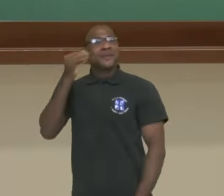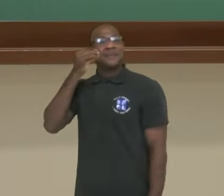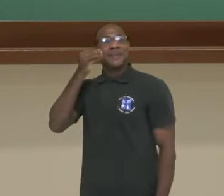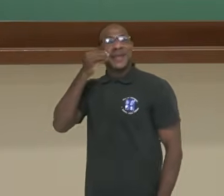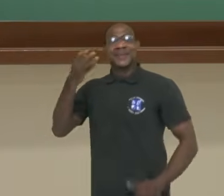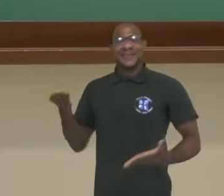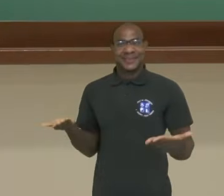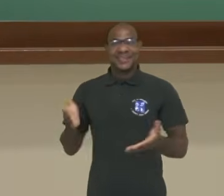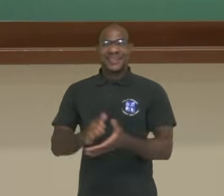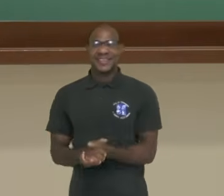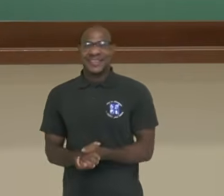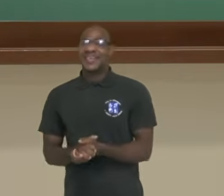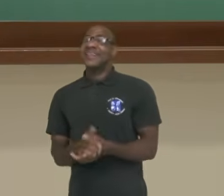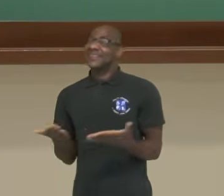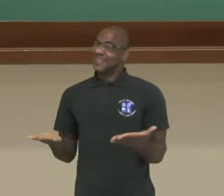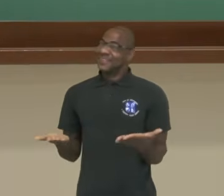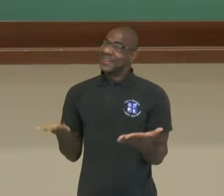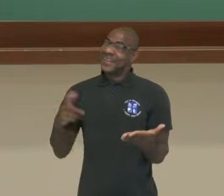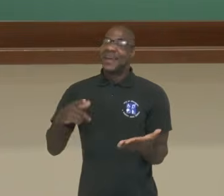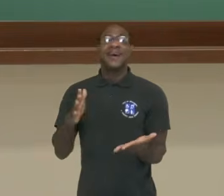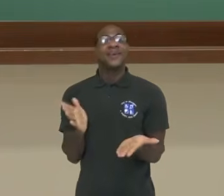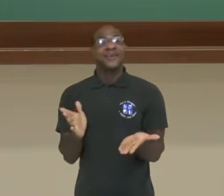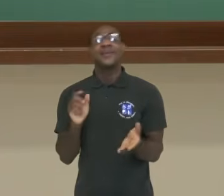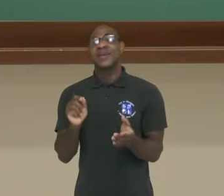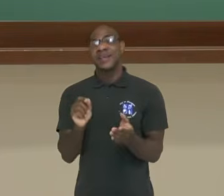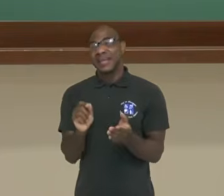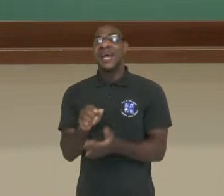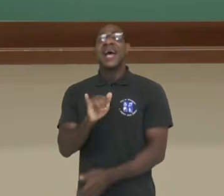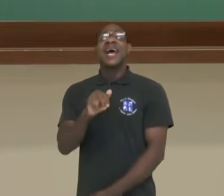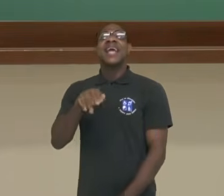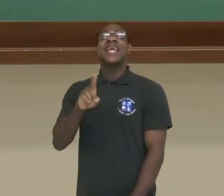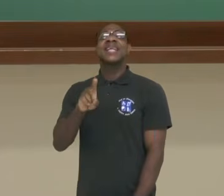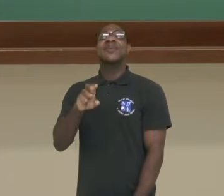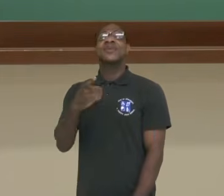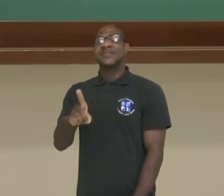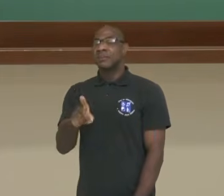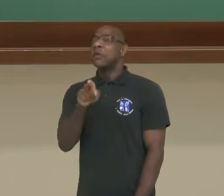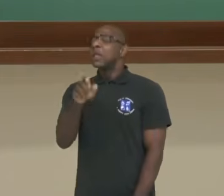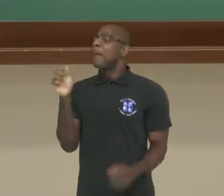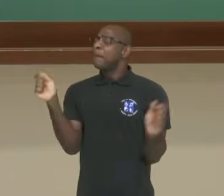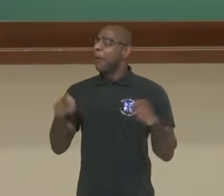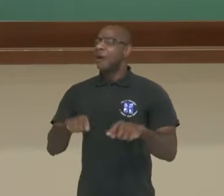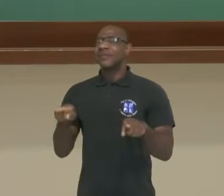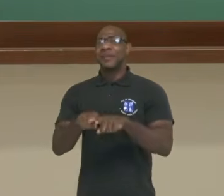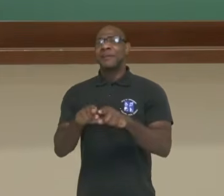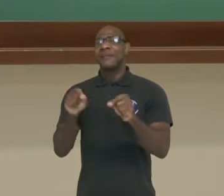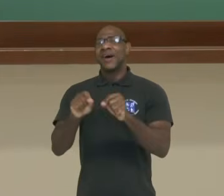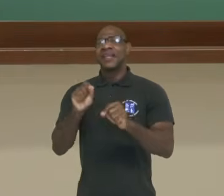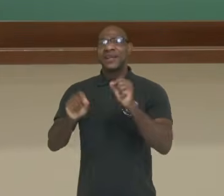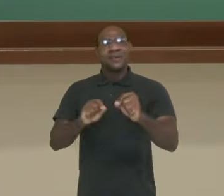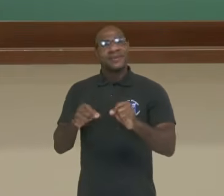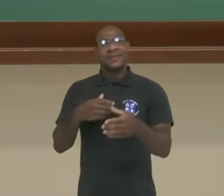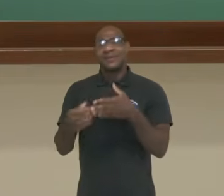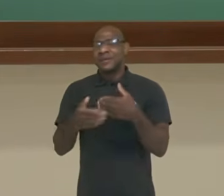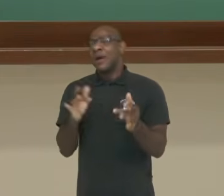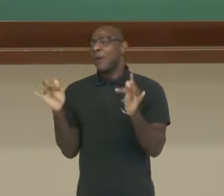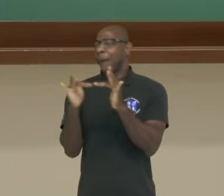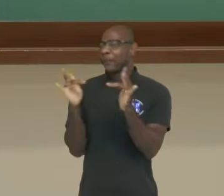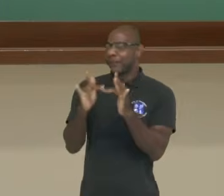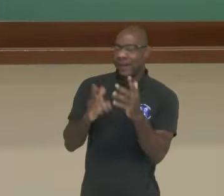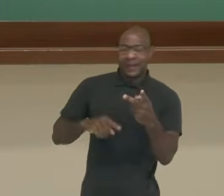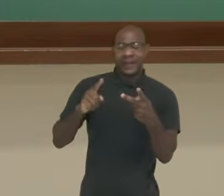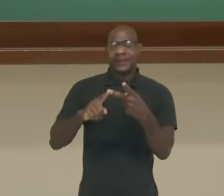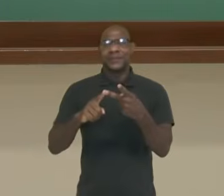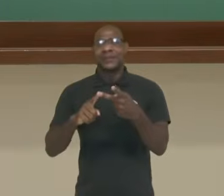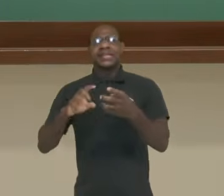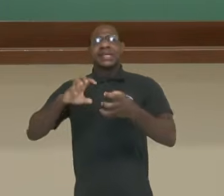no caso, o meu seria por indução. Mas você pode estar fazendo aí também por contato, por